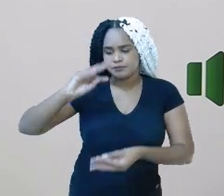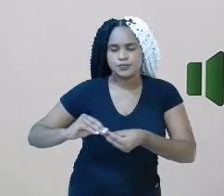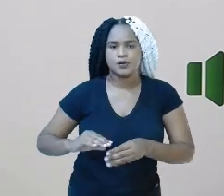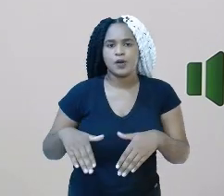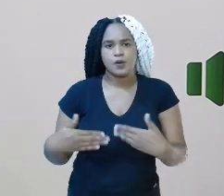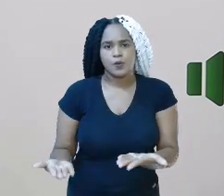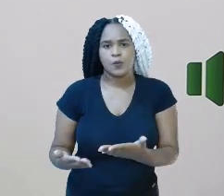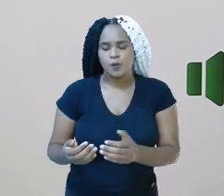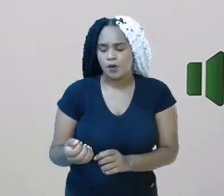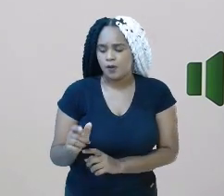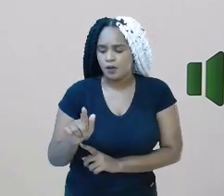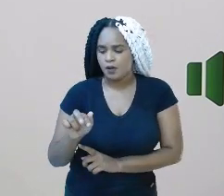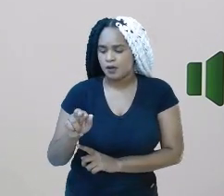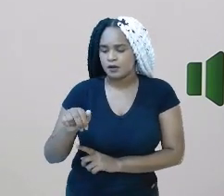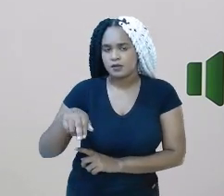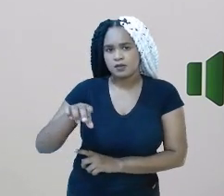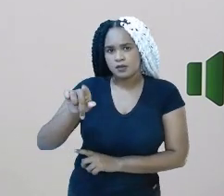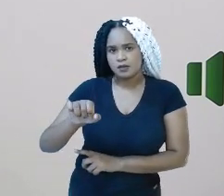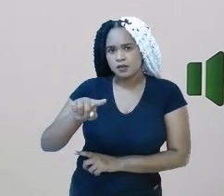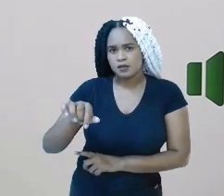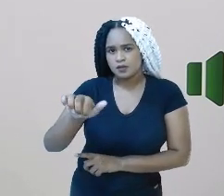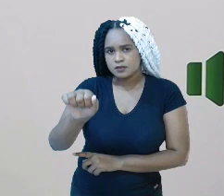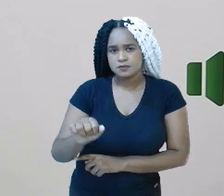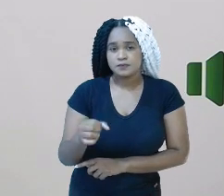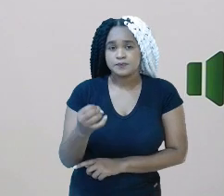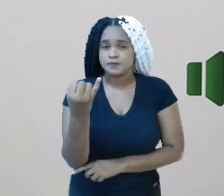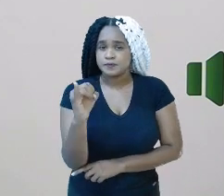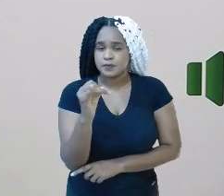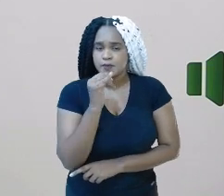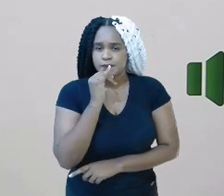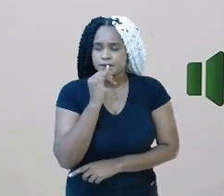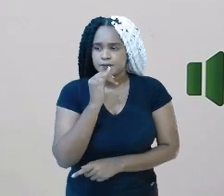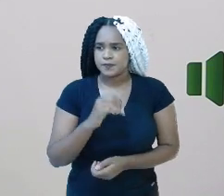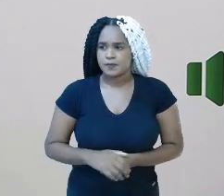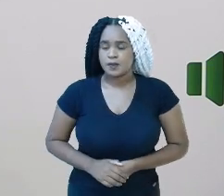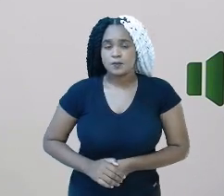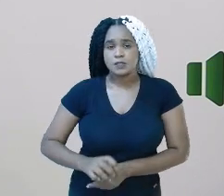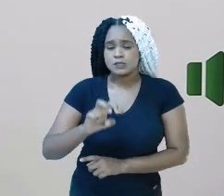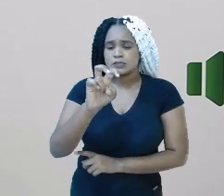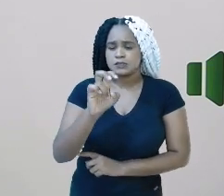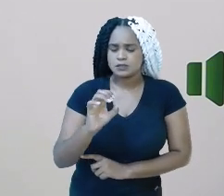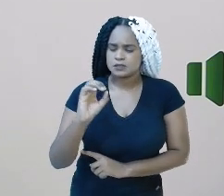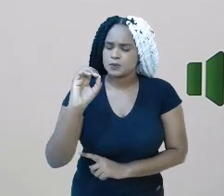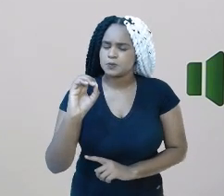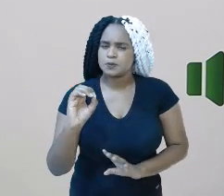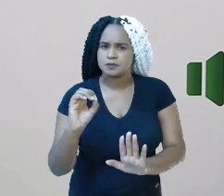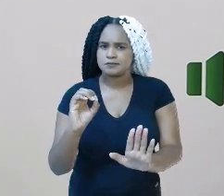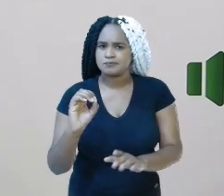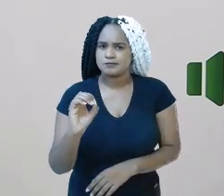medição. Se eu disser assim para você, 50.